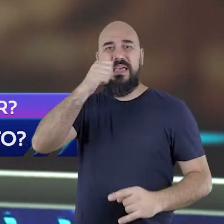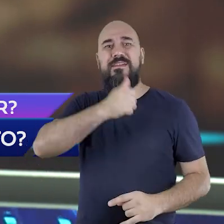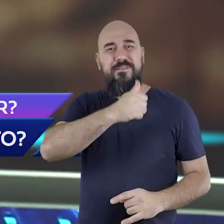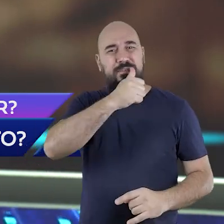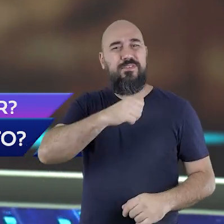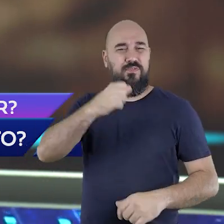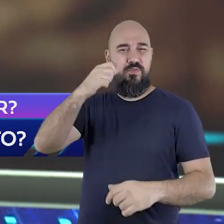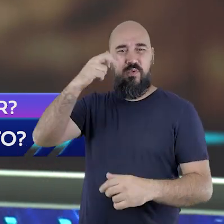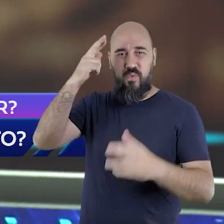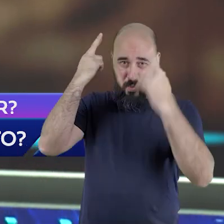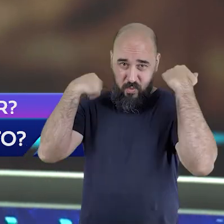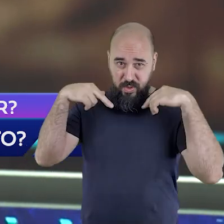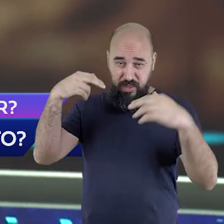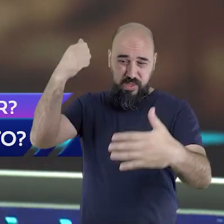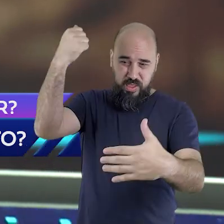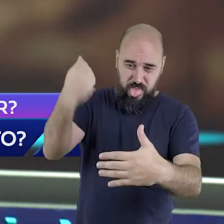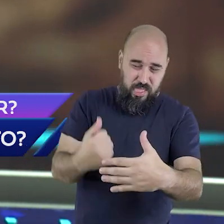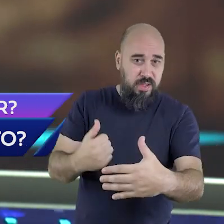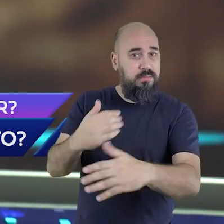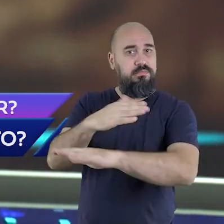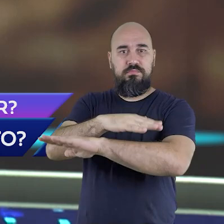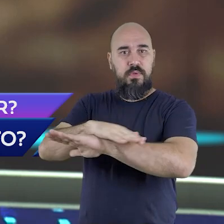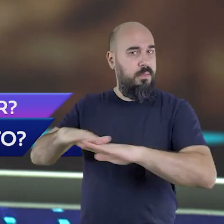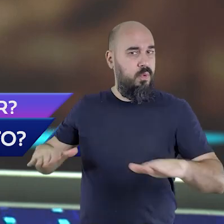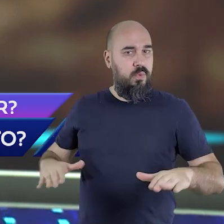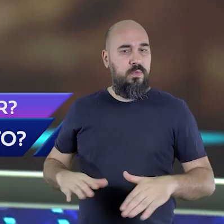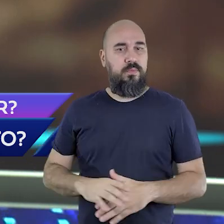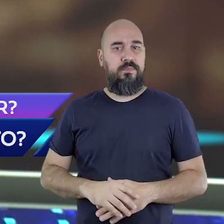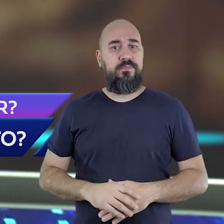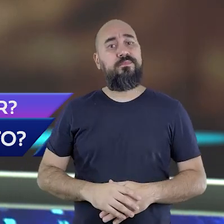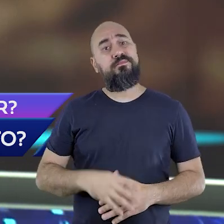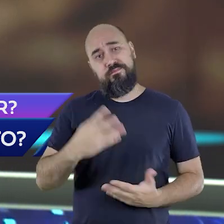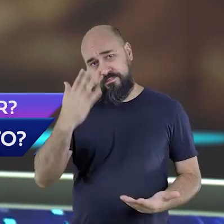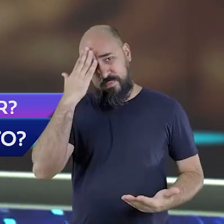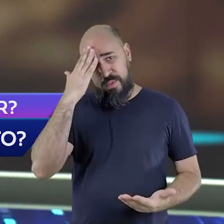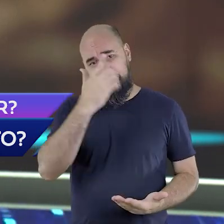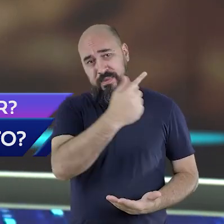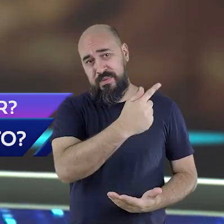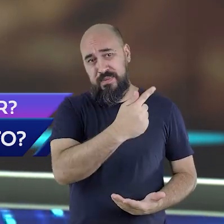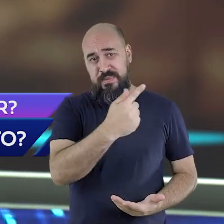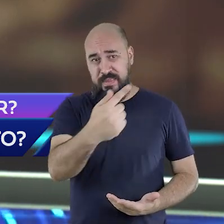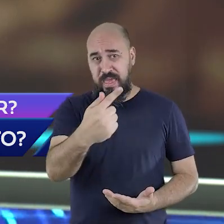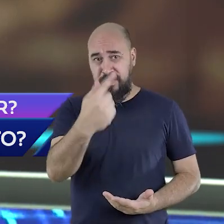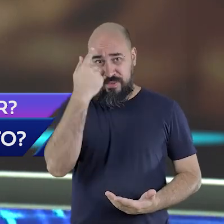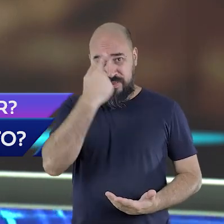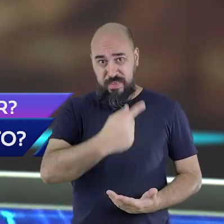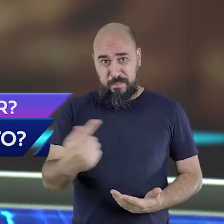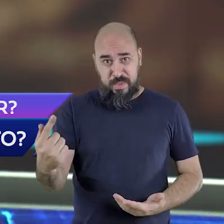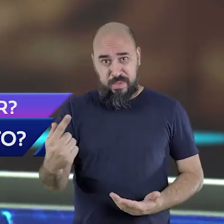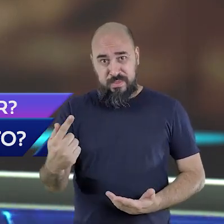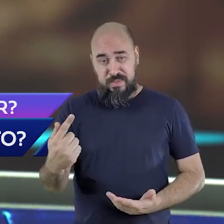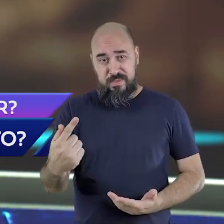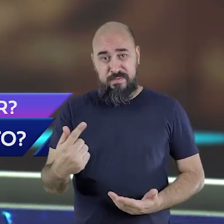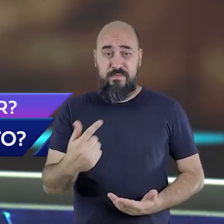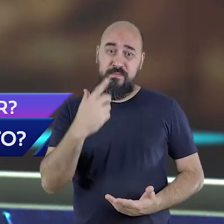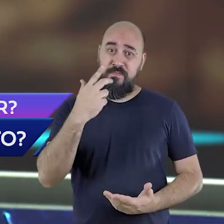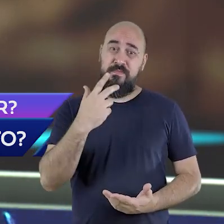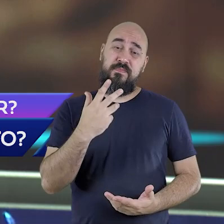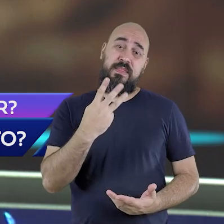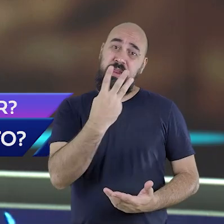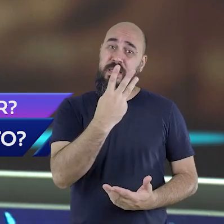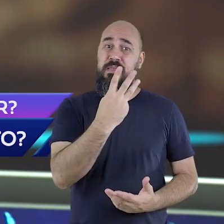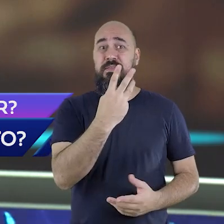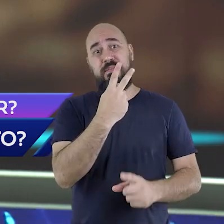ano 31, porque 7 anos, 7 dias da semana, 3 anos e meio. Do seu